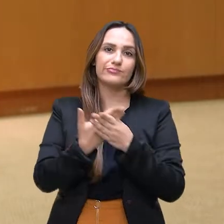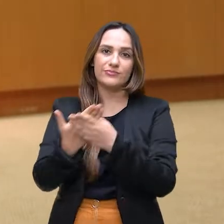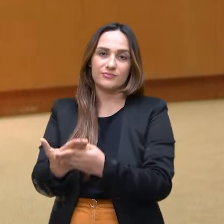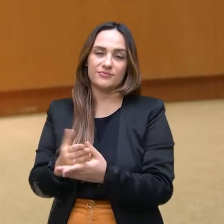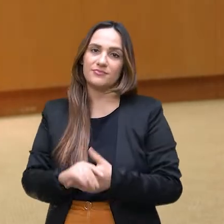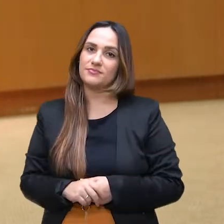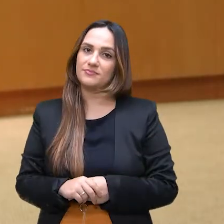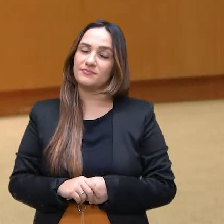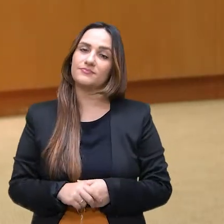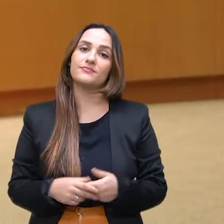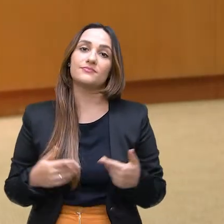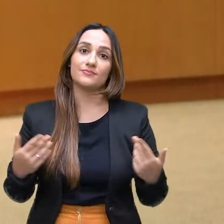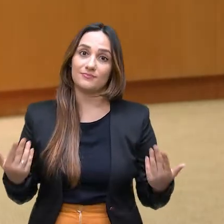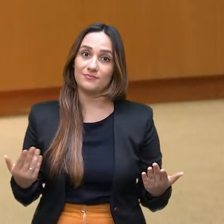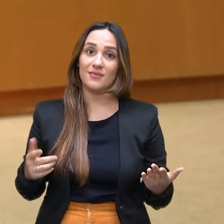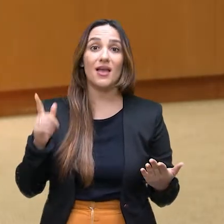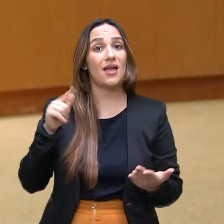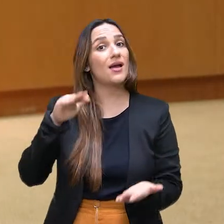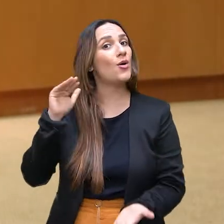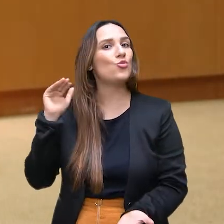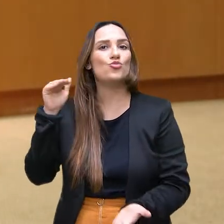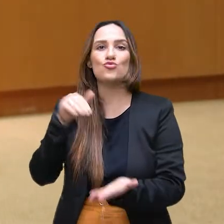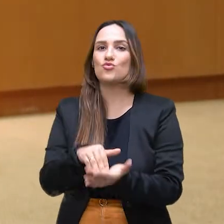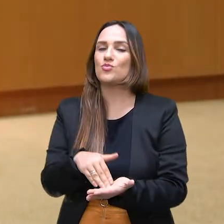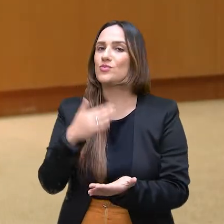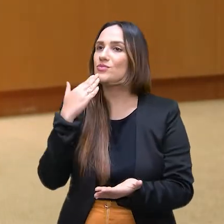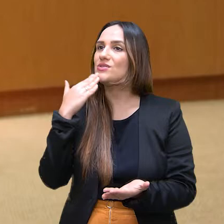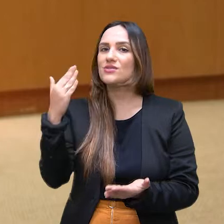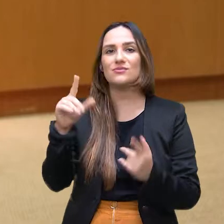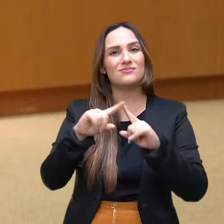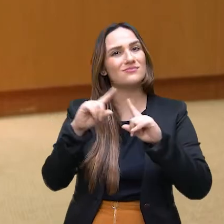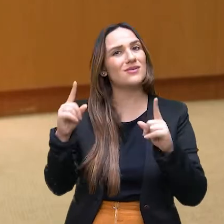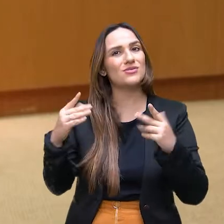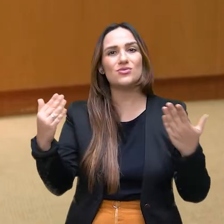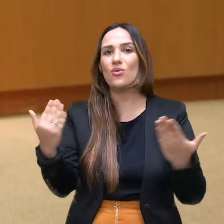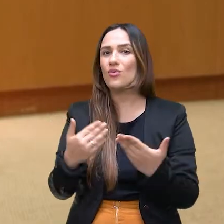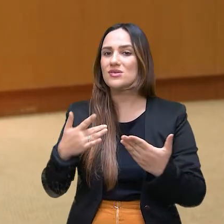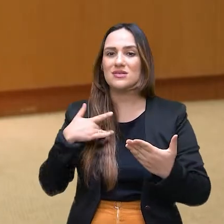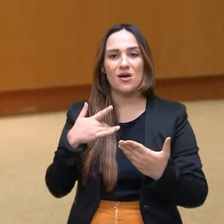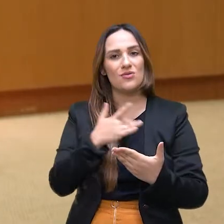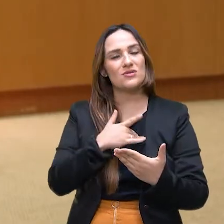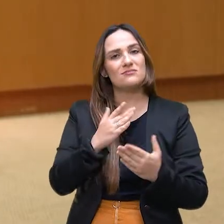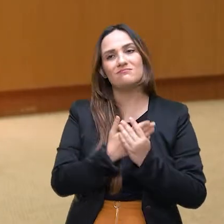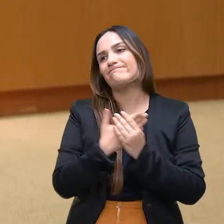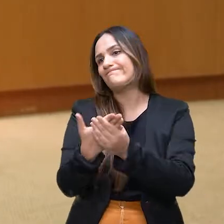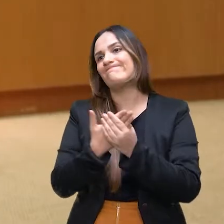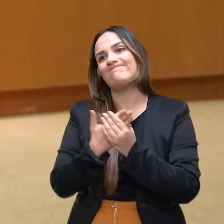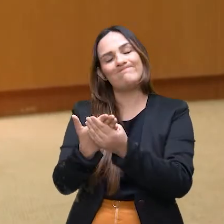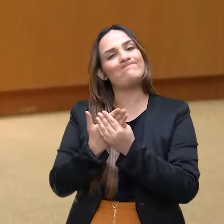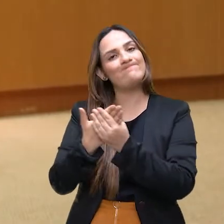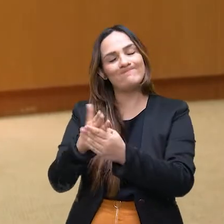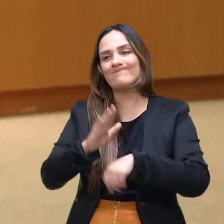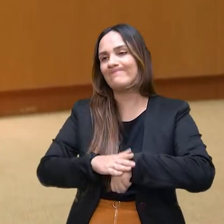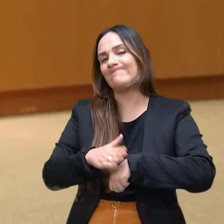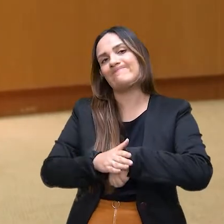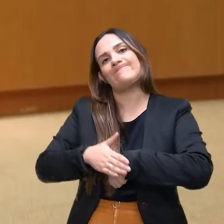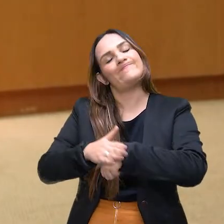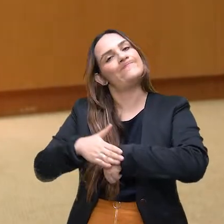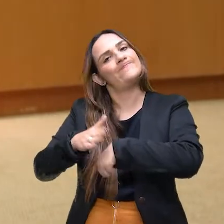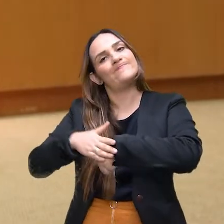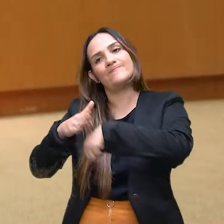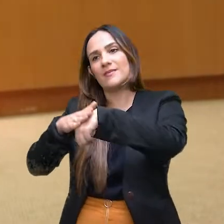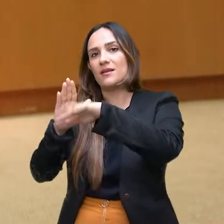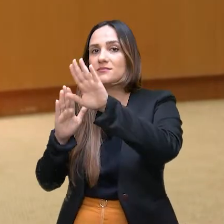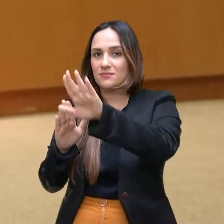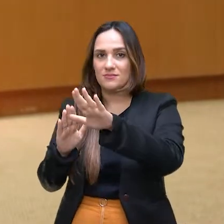de sensatamente ter que ser a última alternativa, a judicialização da saúde tem se tornado cada vez mais